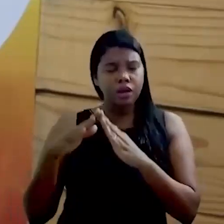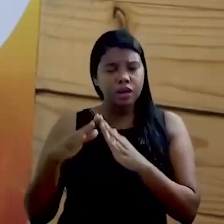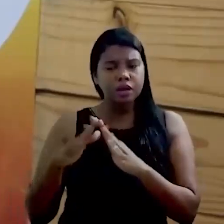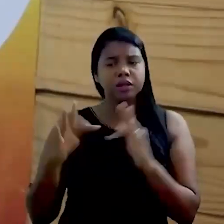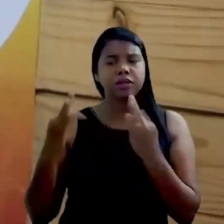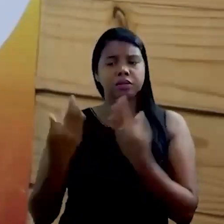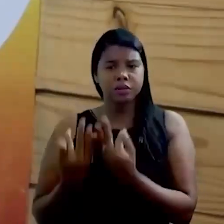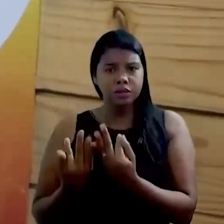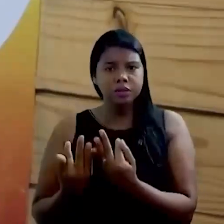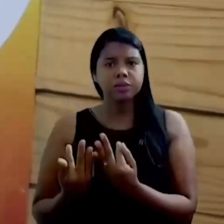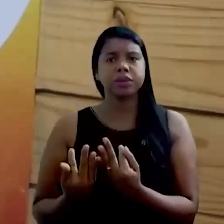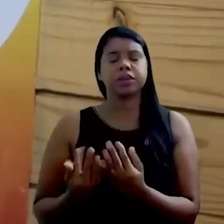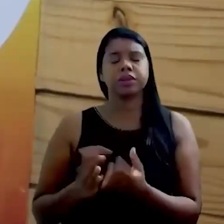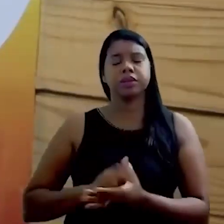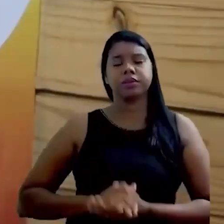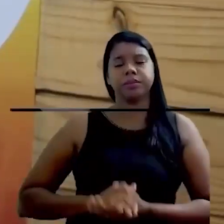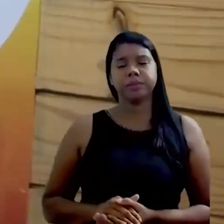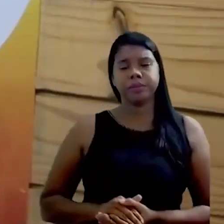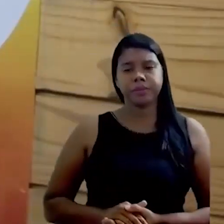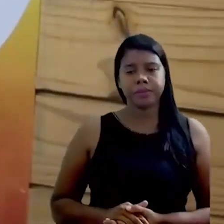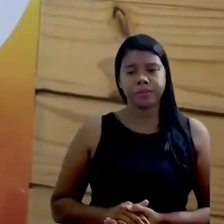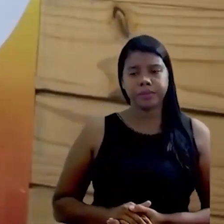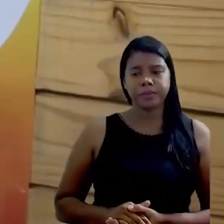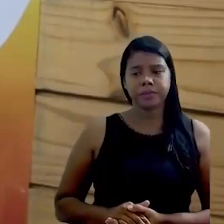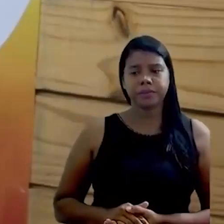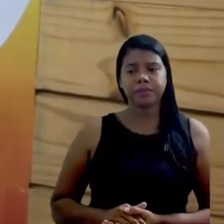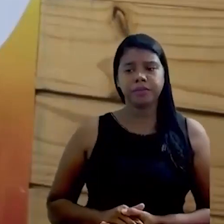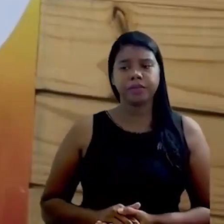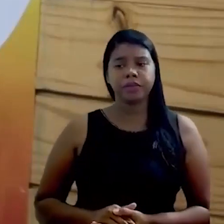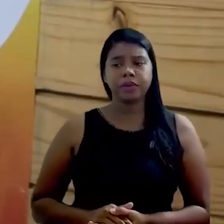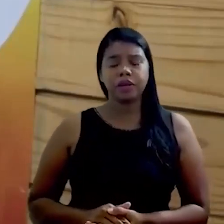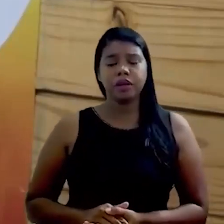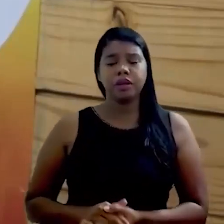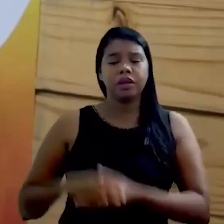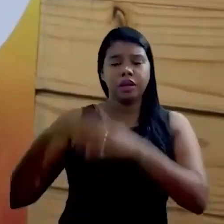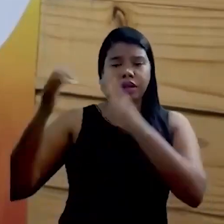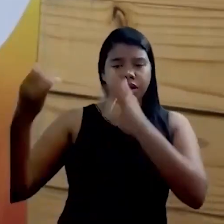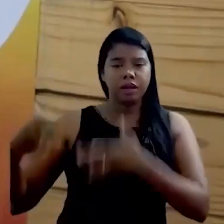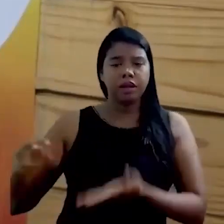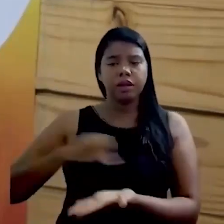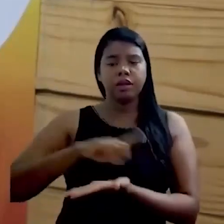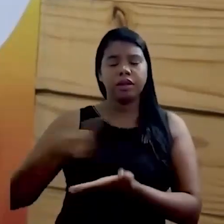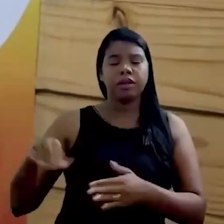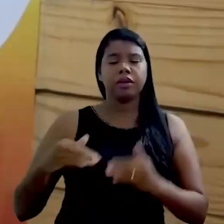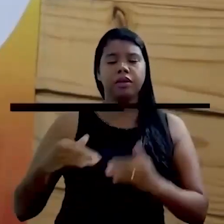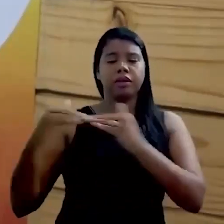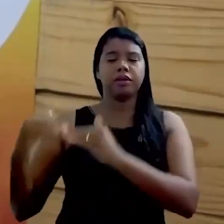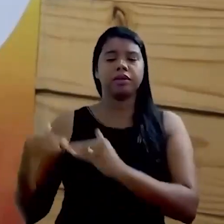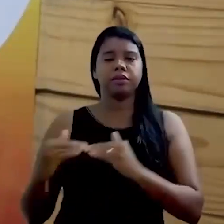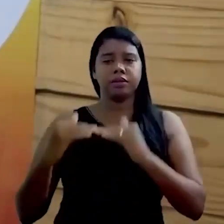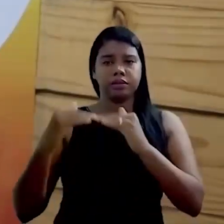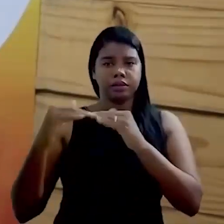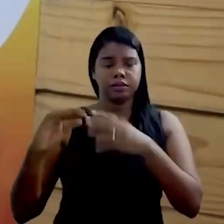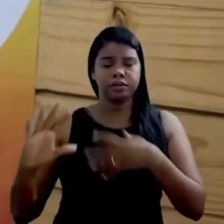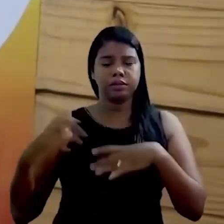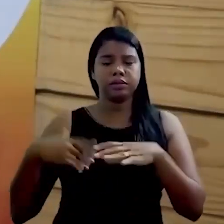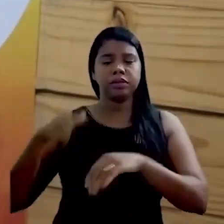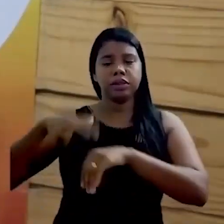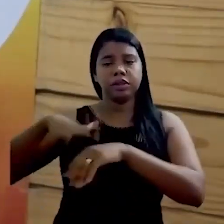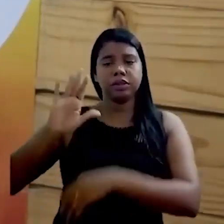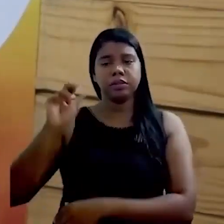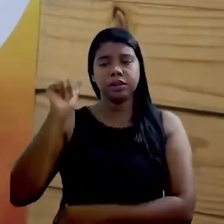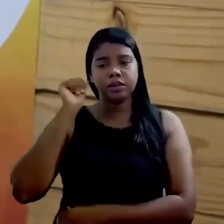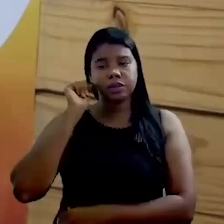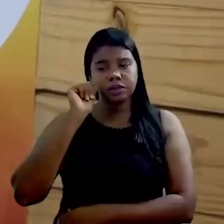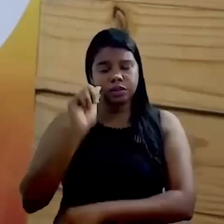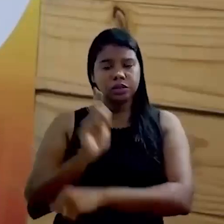um parente, nesse sentido. Então, ter também políticas de igualdade, equidade, ter mais mulheres em postos